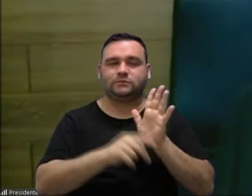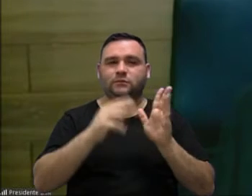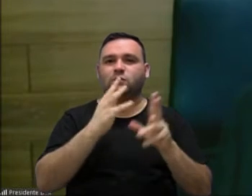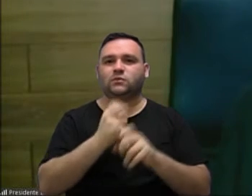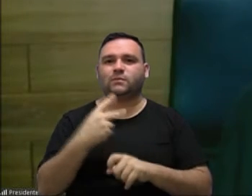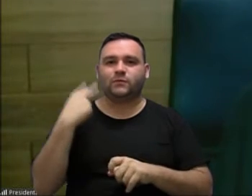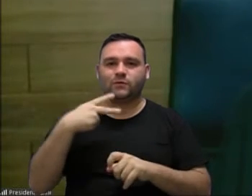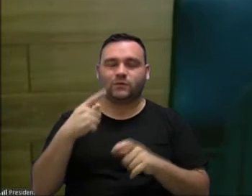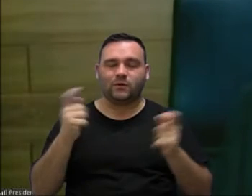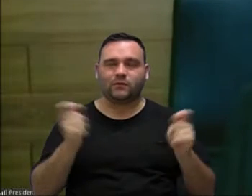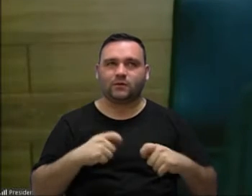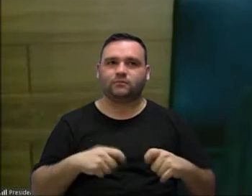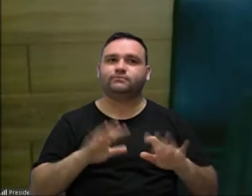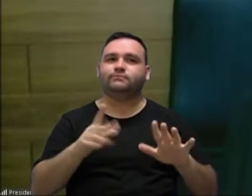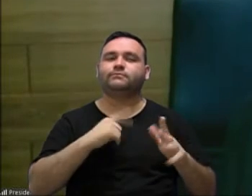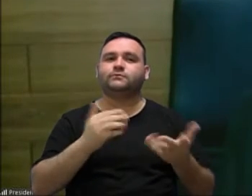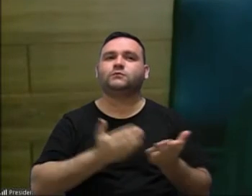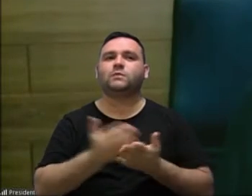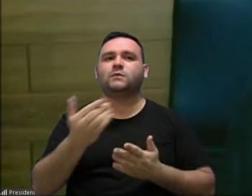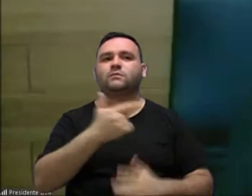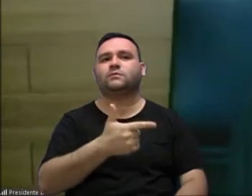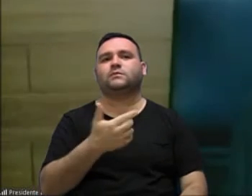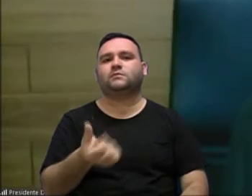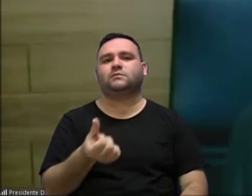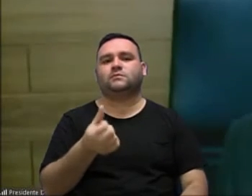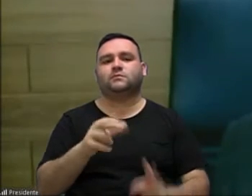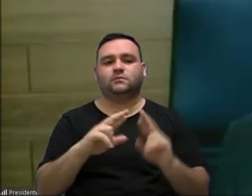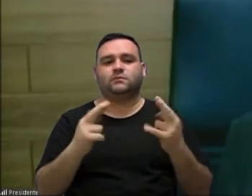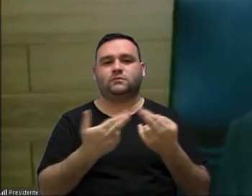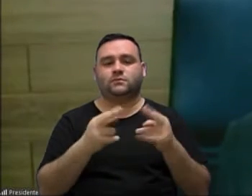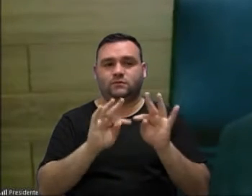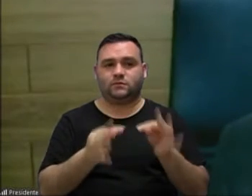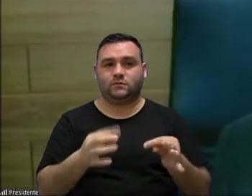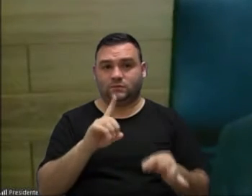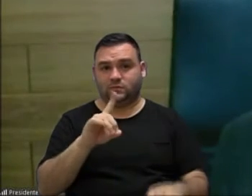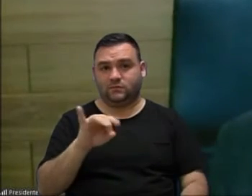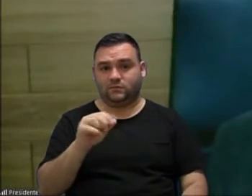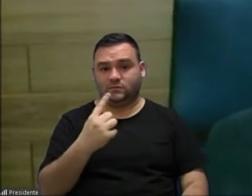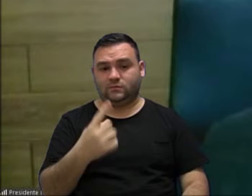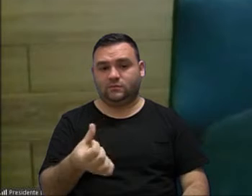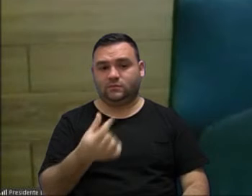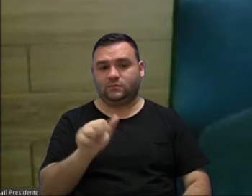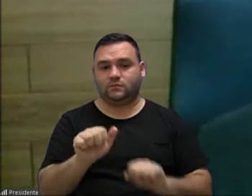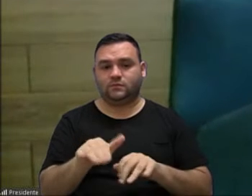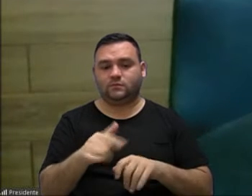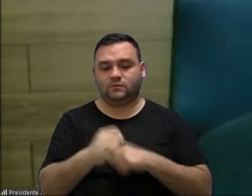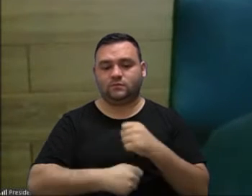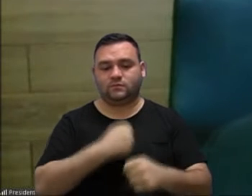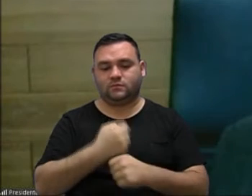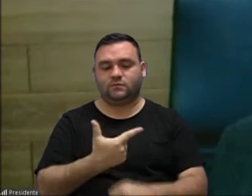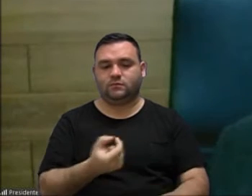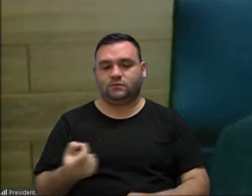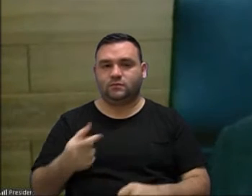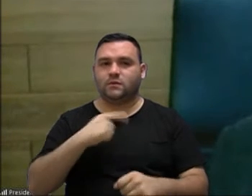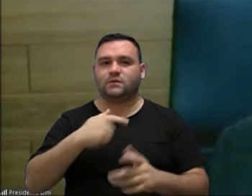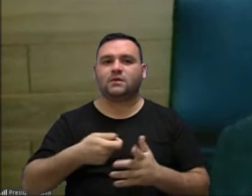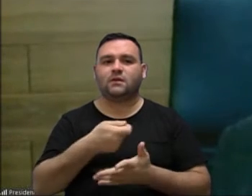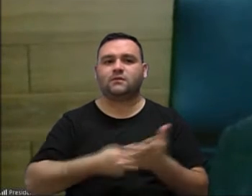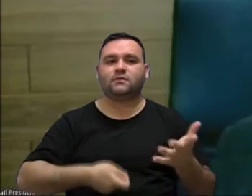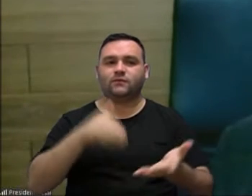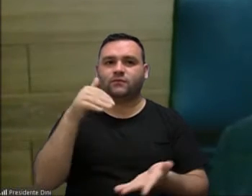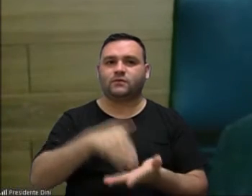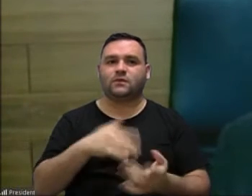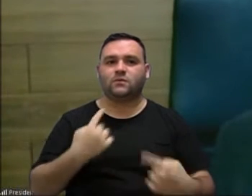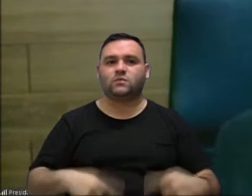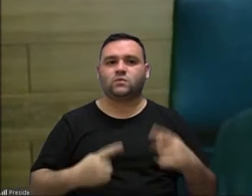regimental aberta a ordem do dia para a 26ª sessão ordinária realizar isso no dia 17 de setembro de 2020 matéria de redação final